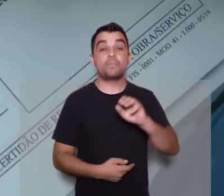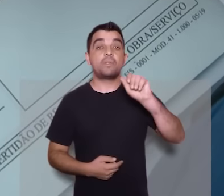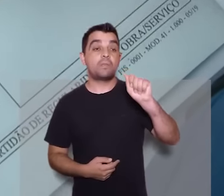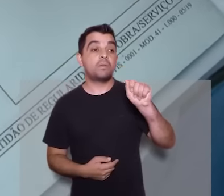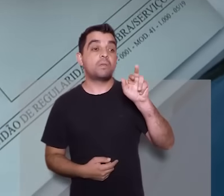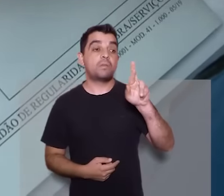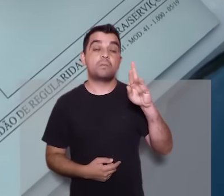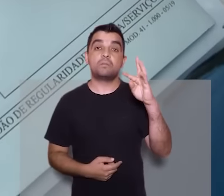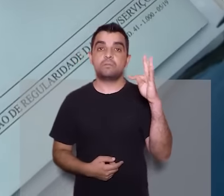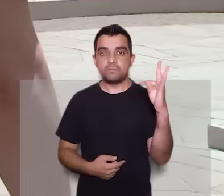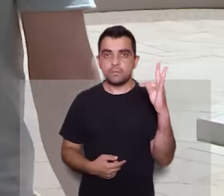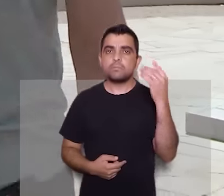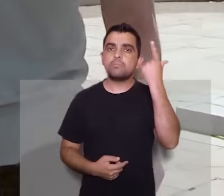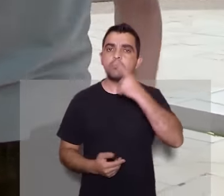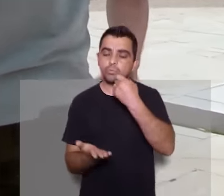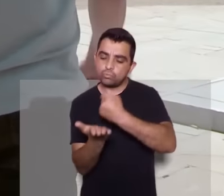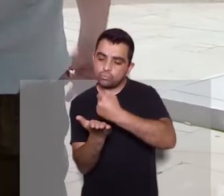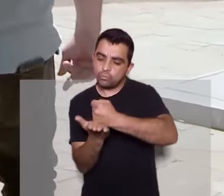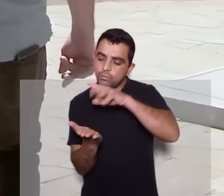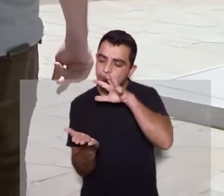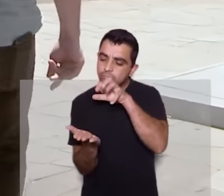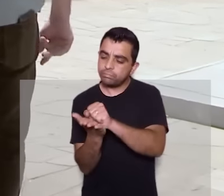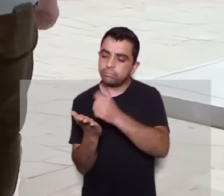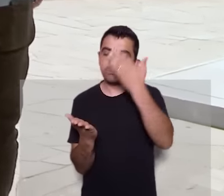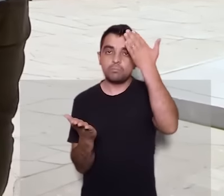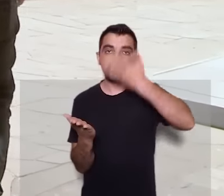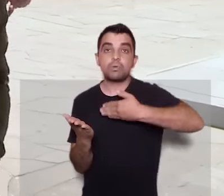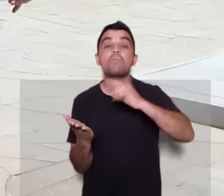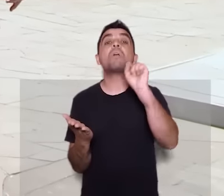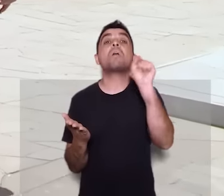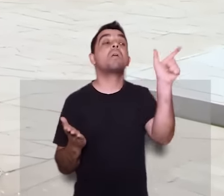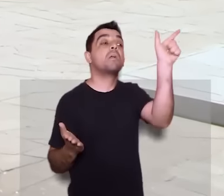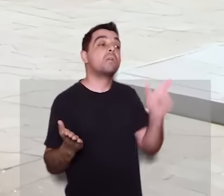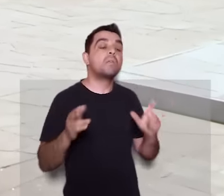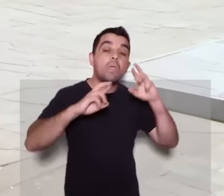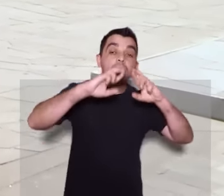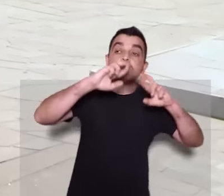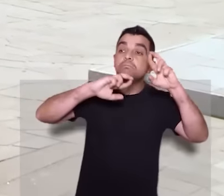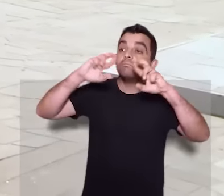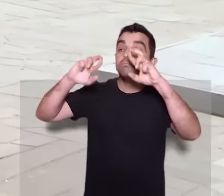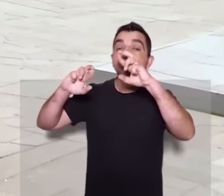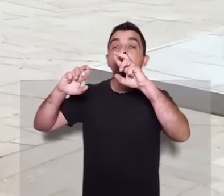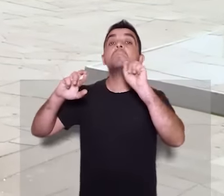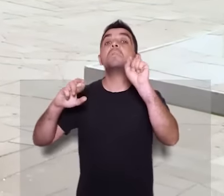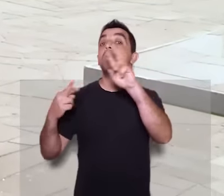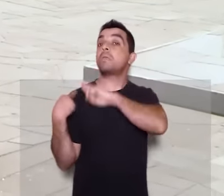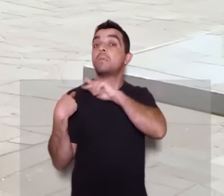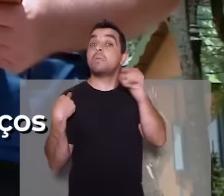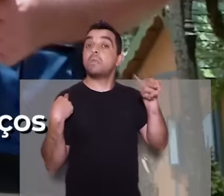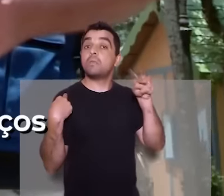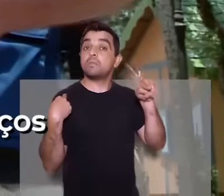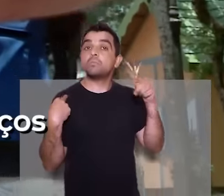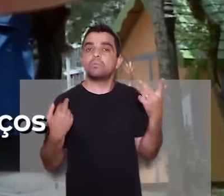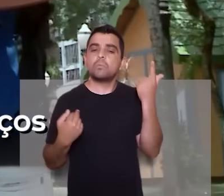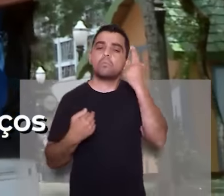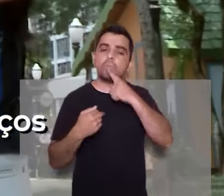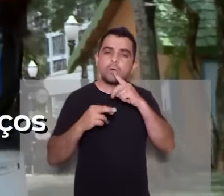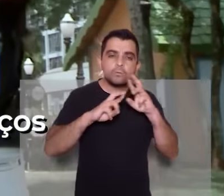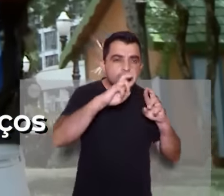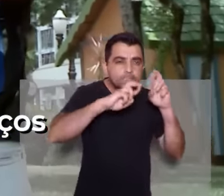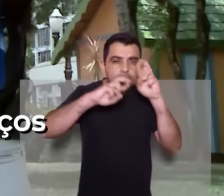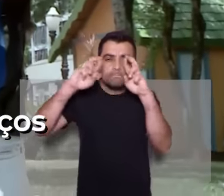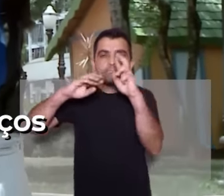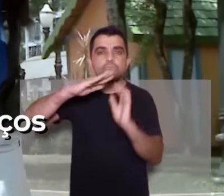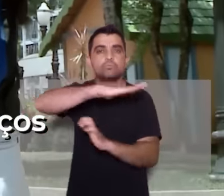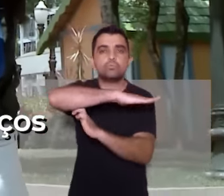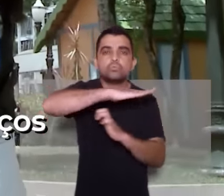de responsabilidade técnica, a ART, para documentar e permitir a identificação da responsabilidade técnica pela execução de